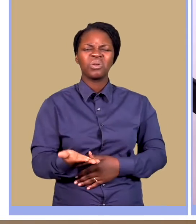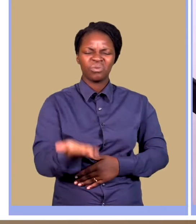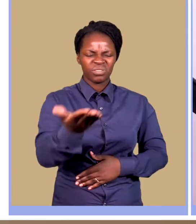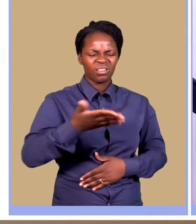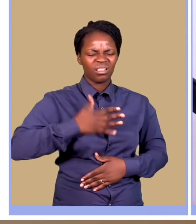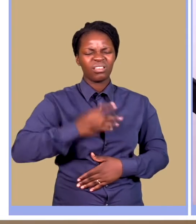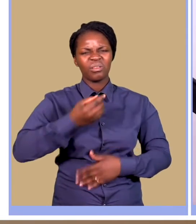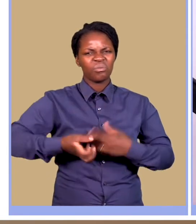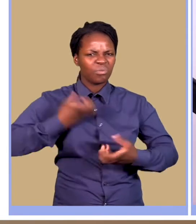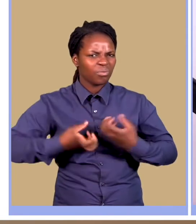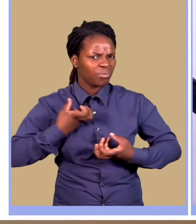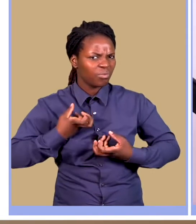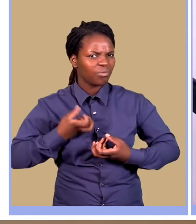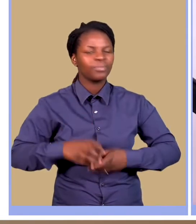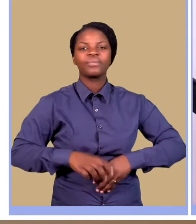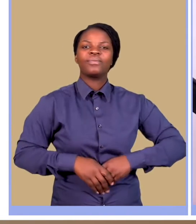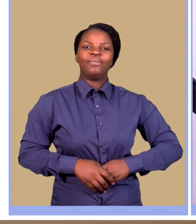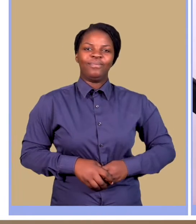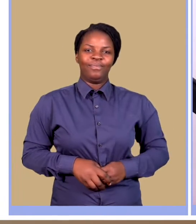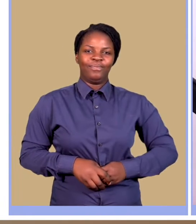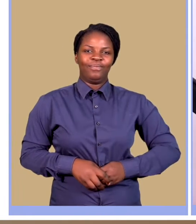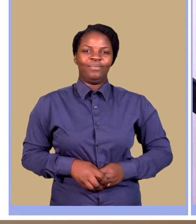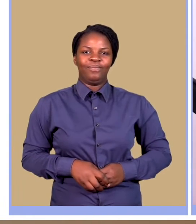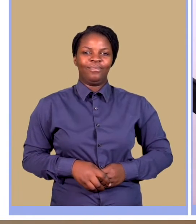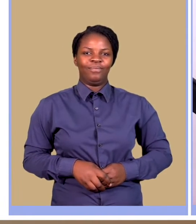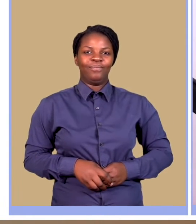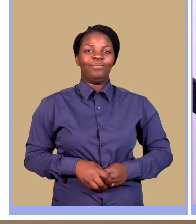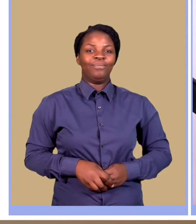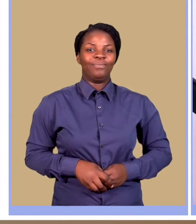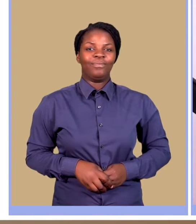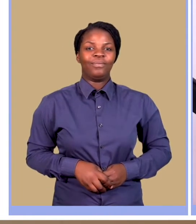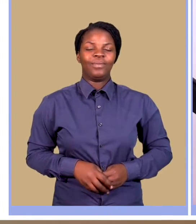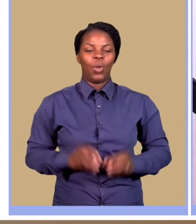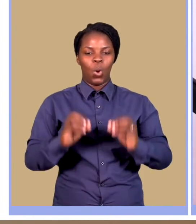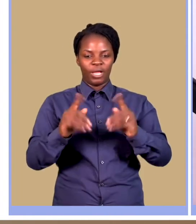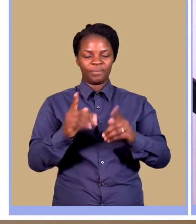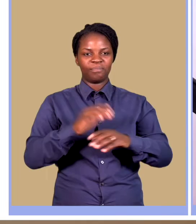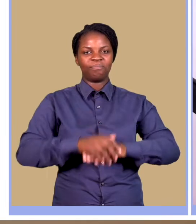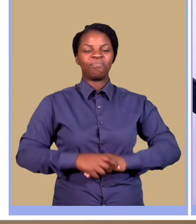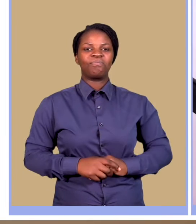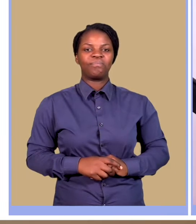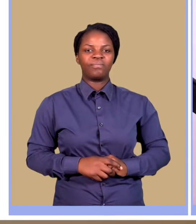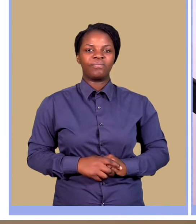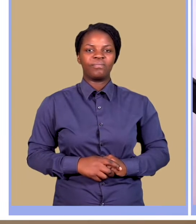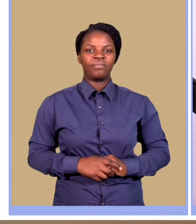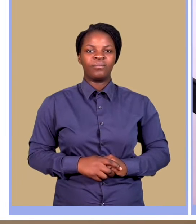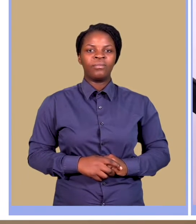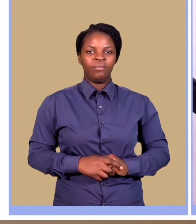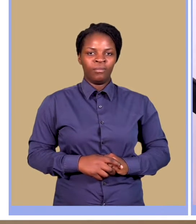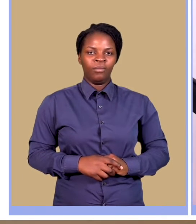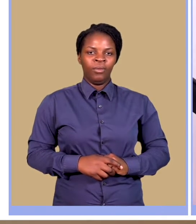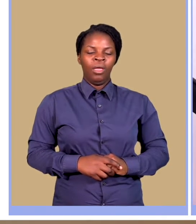Primeiro, antes de tocar no segundo subtema, né, que é a ação climática, temos que entender também muito bem